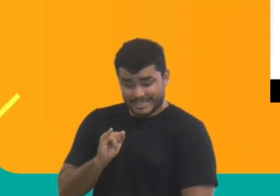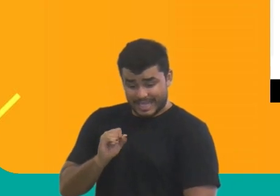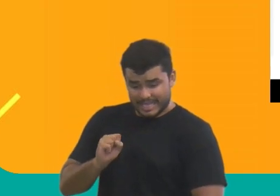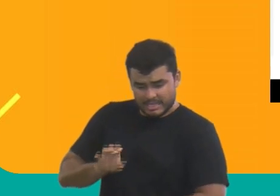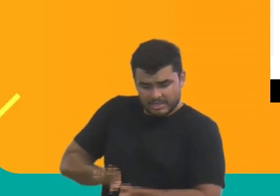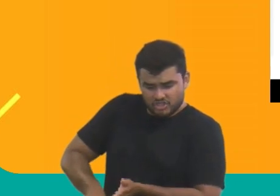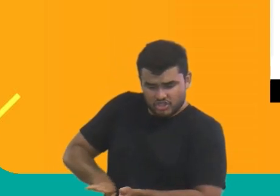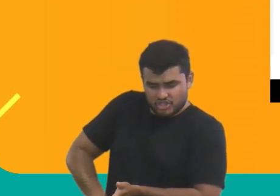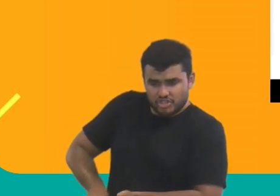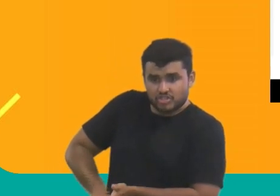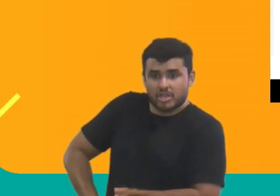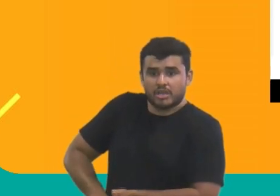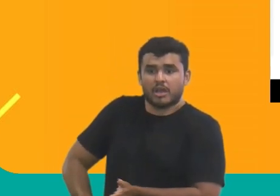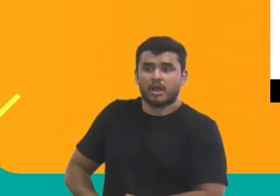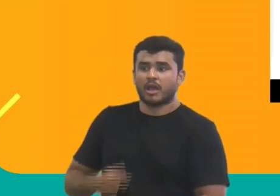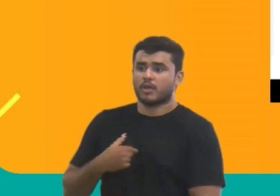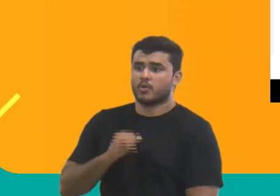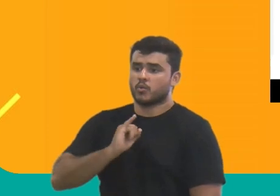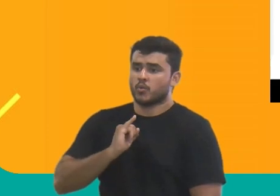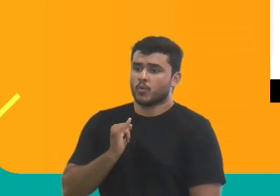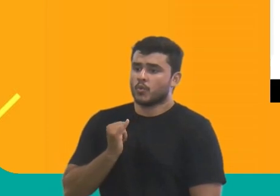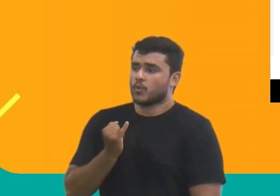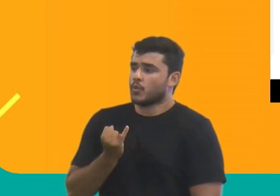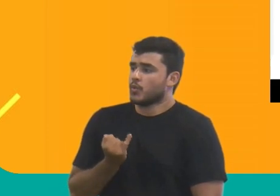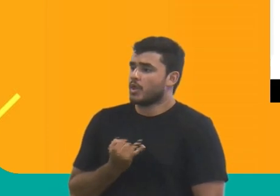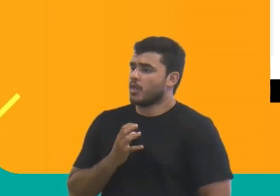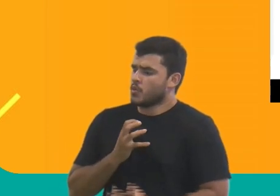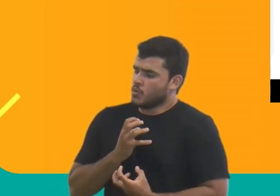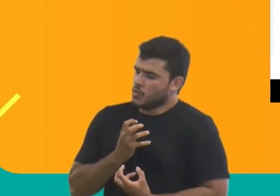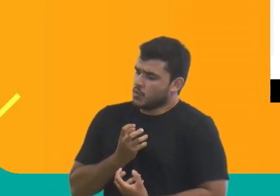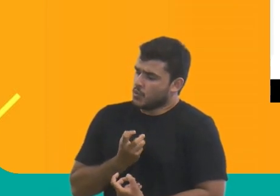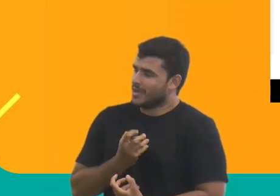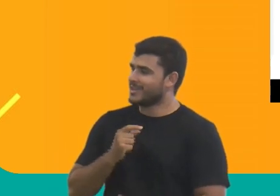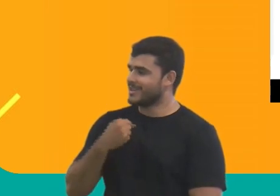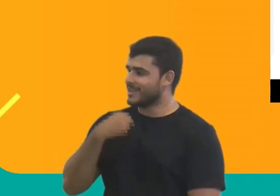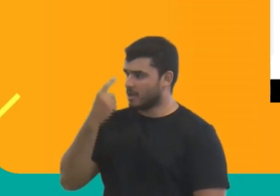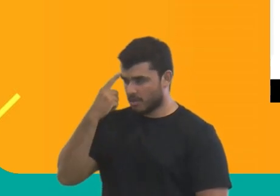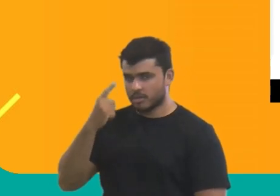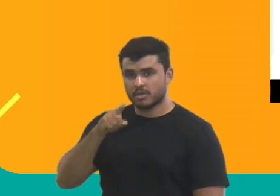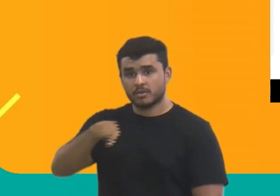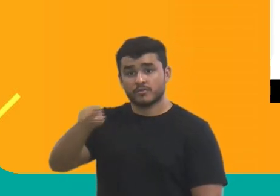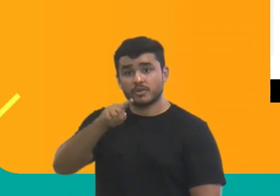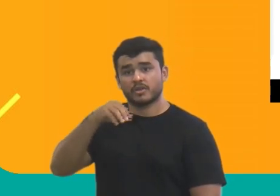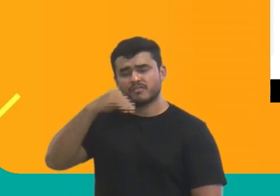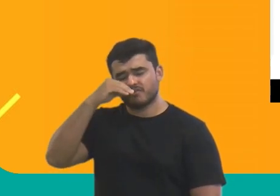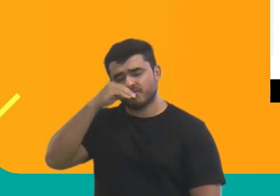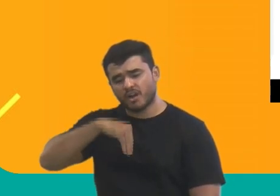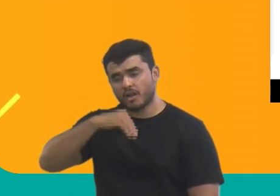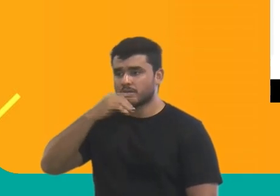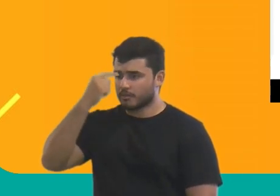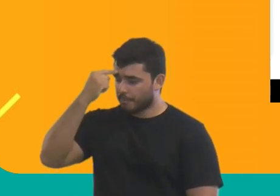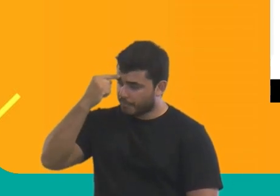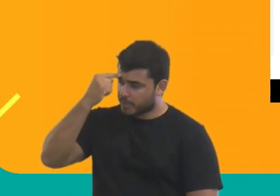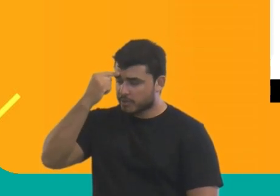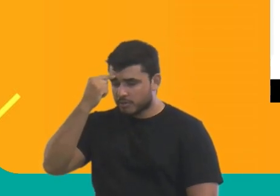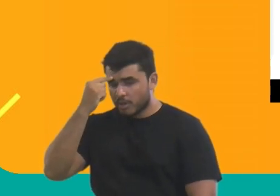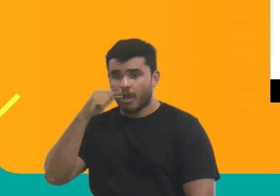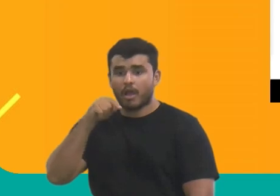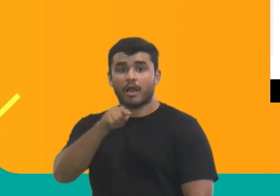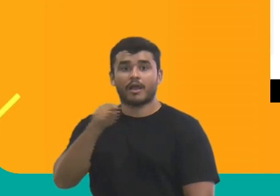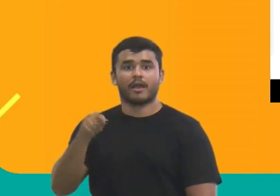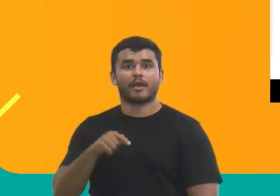do meio, a gente não está falando do que está concentrado dentro da célula. A gente está falando do